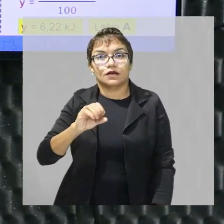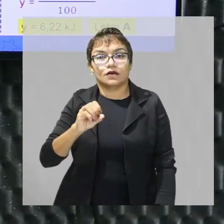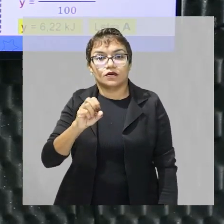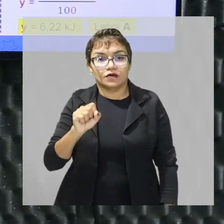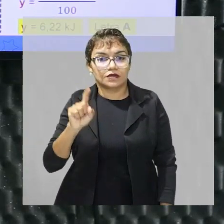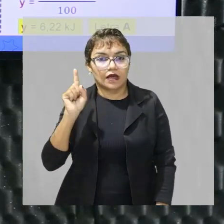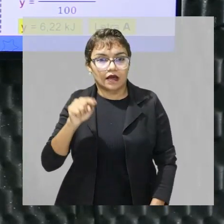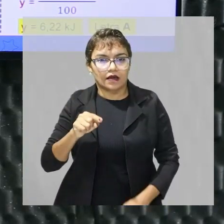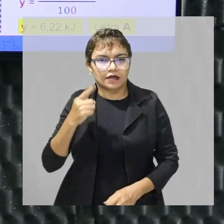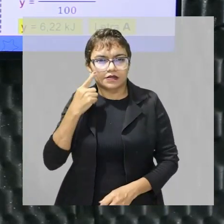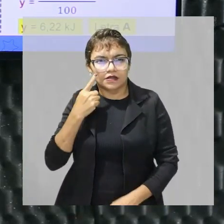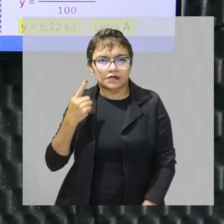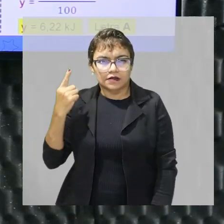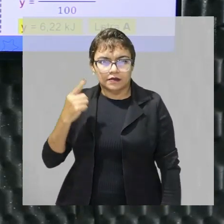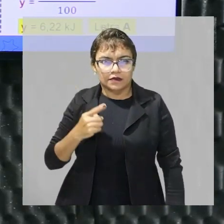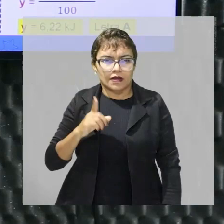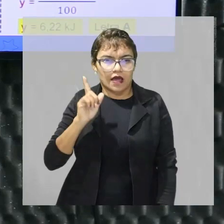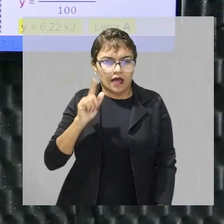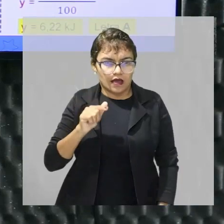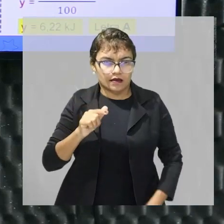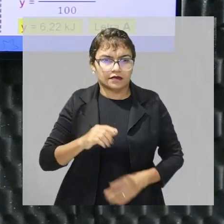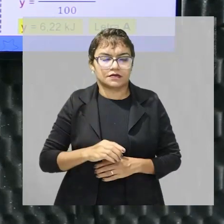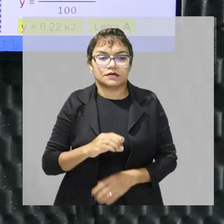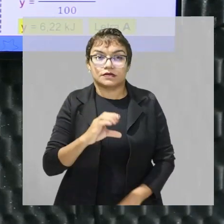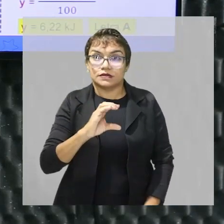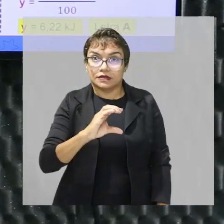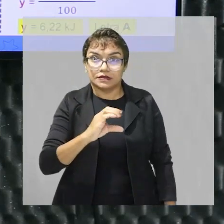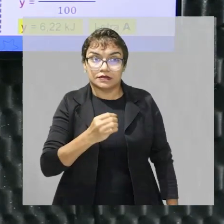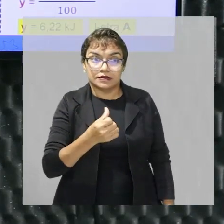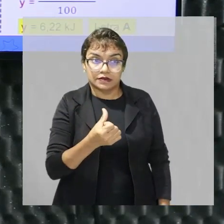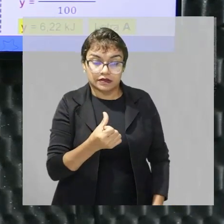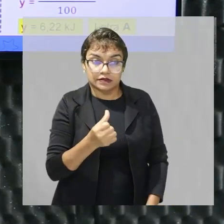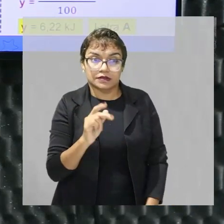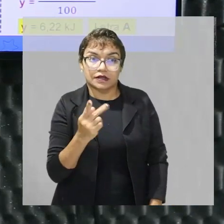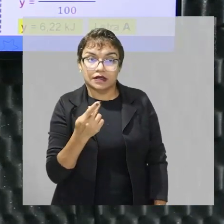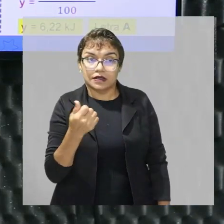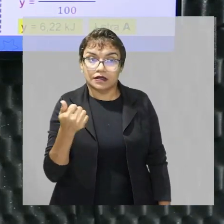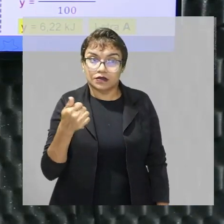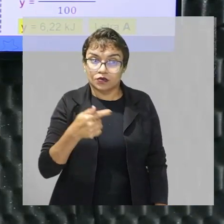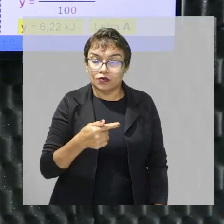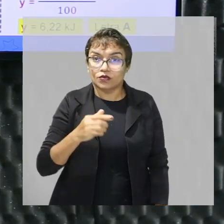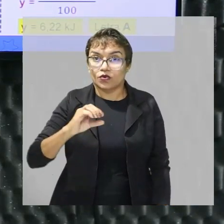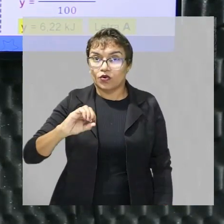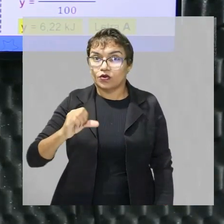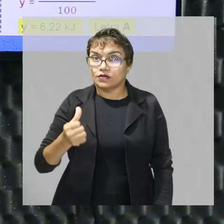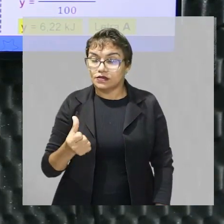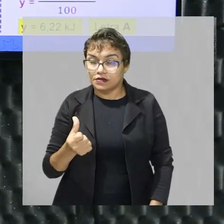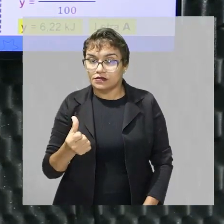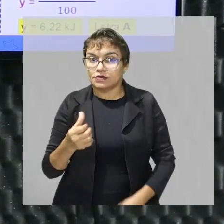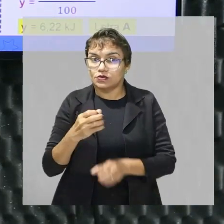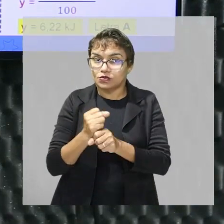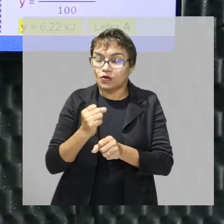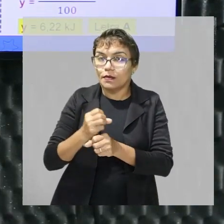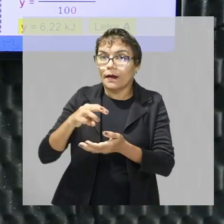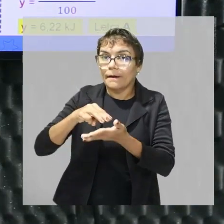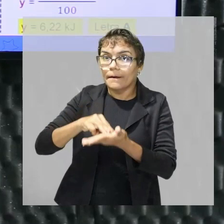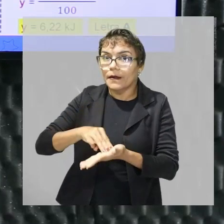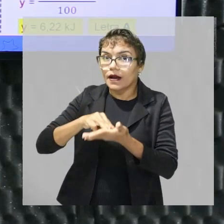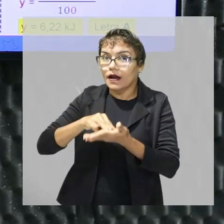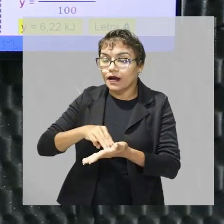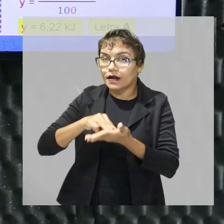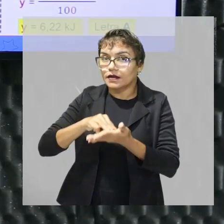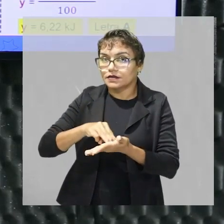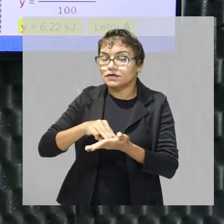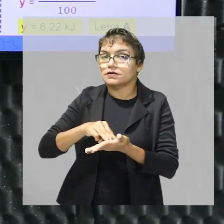C6H12O6. Como a gente determina, turminha, a massa molar? Eu vou somar as massas atômicas da substância, né,